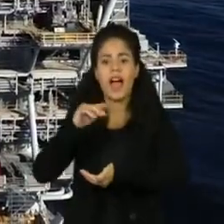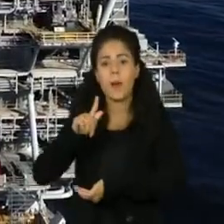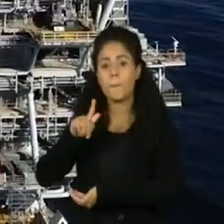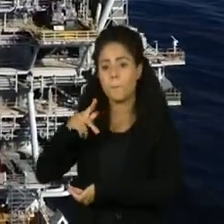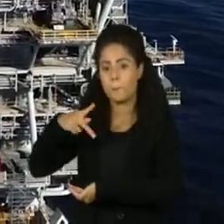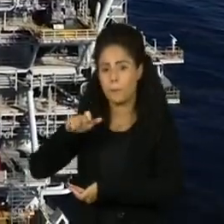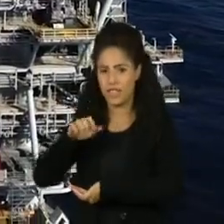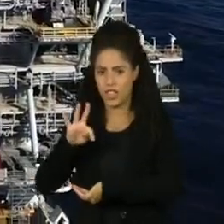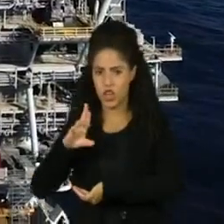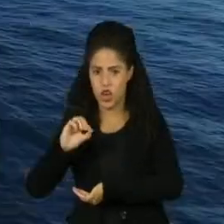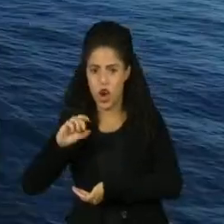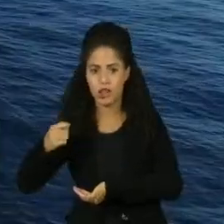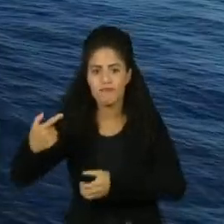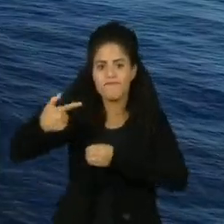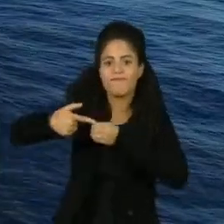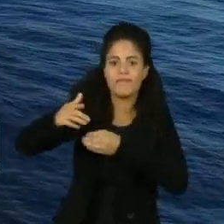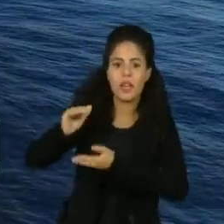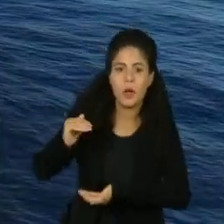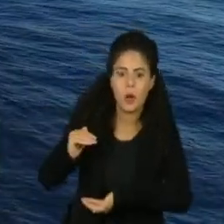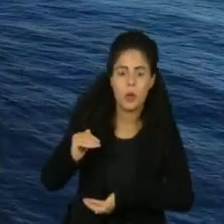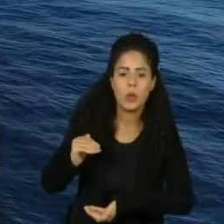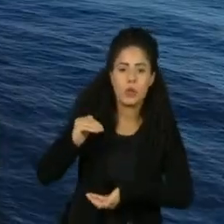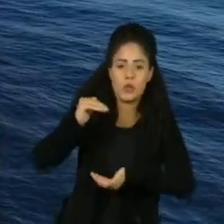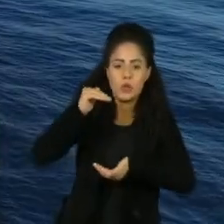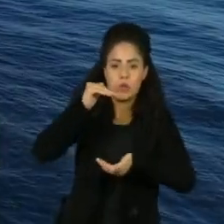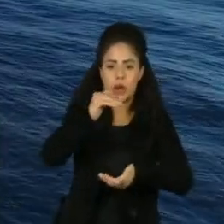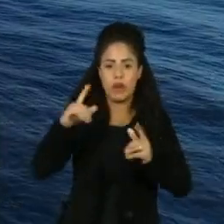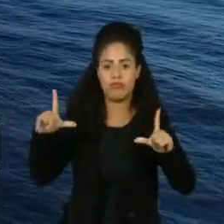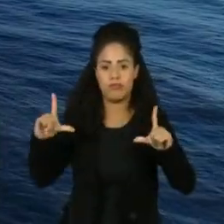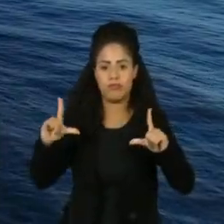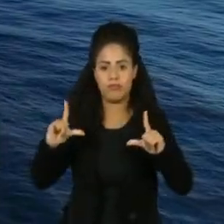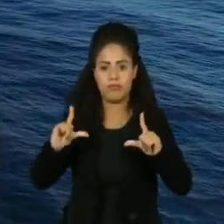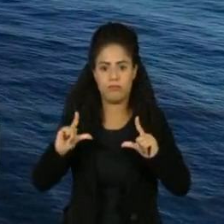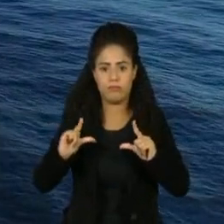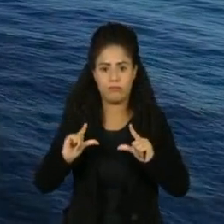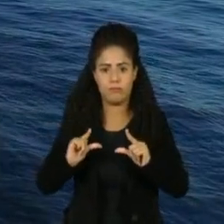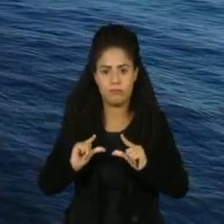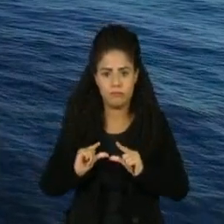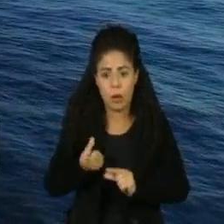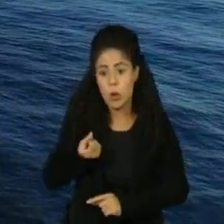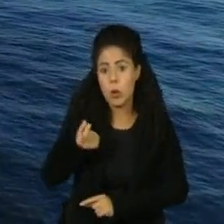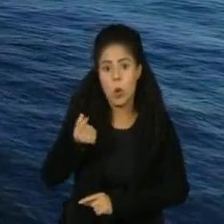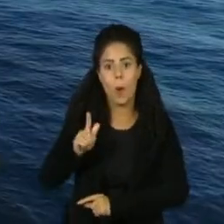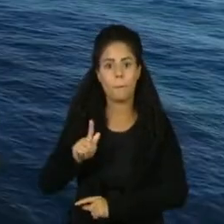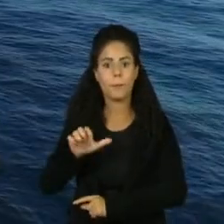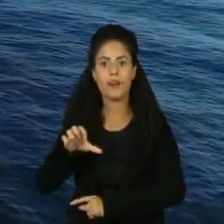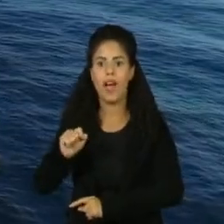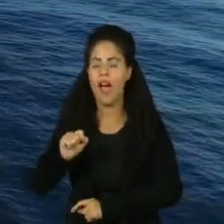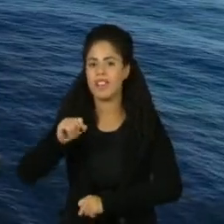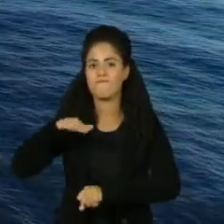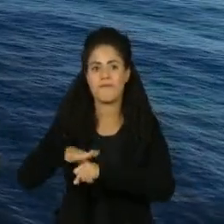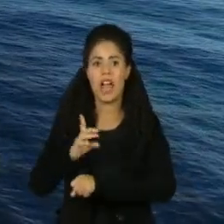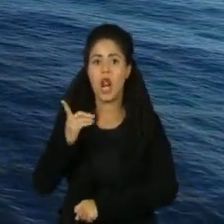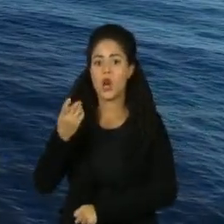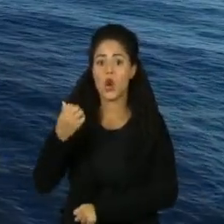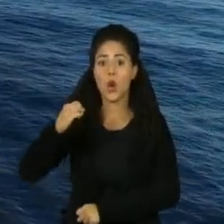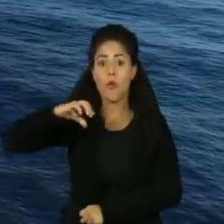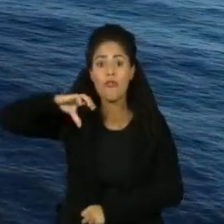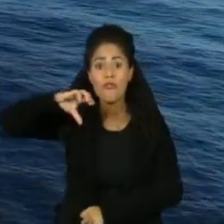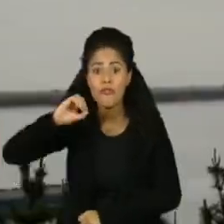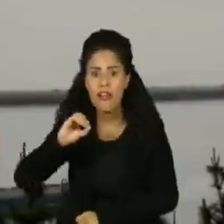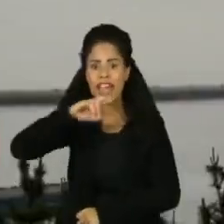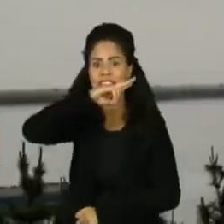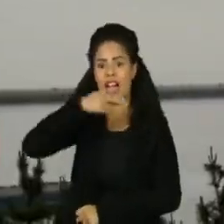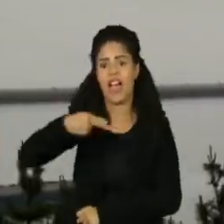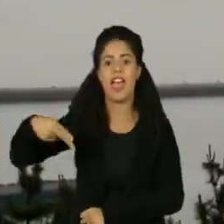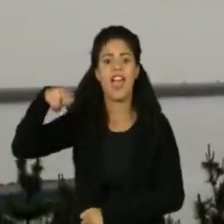dos 96 dólares. Com os estoques muito baixos, o preço do gás no mercado europeu bateu quase 90 euros por